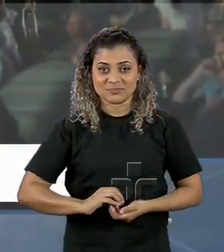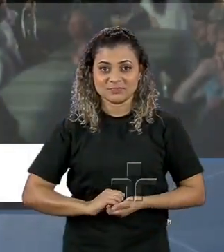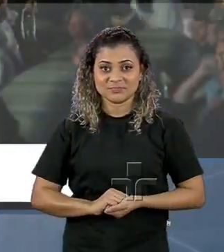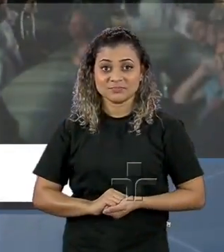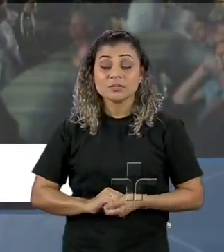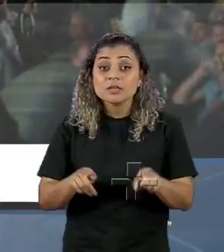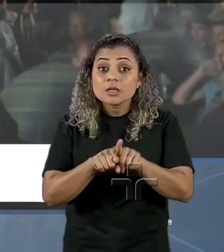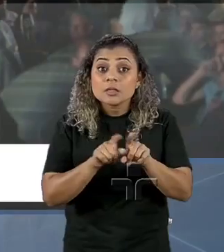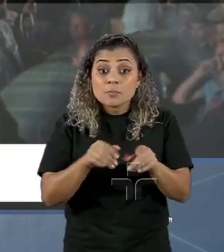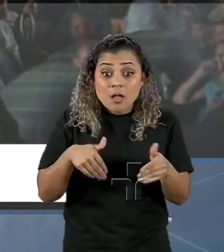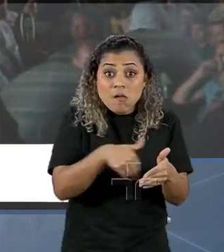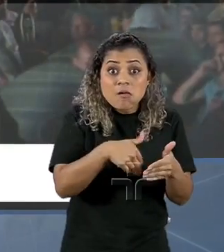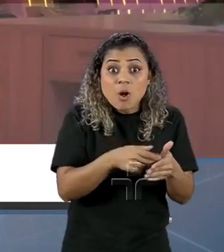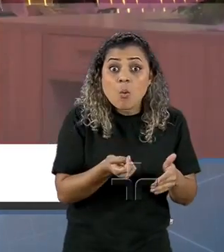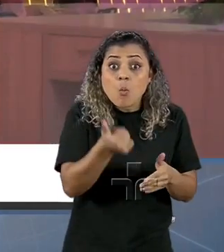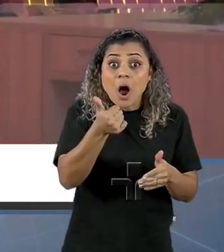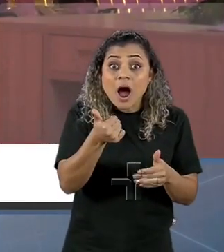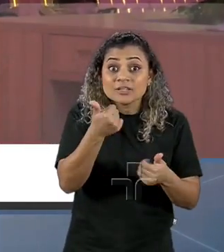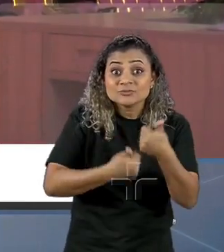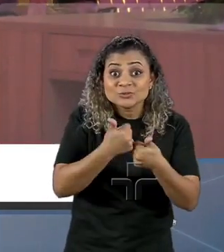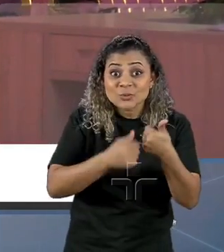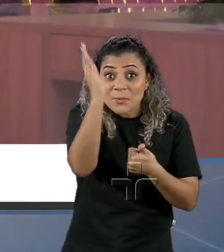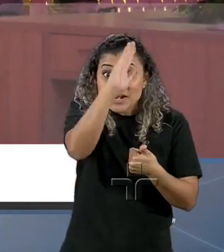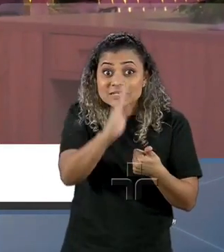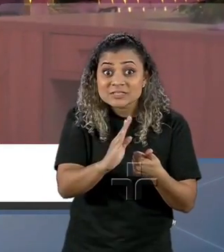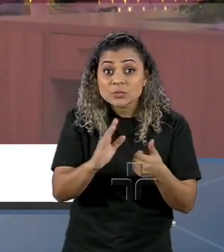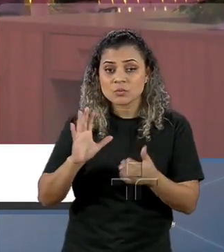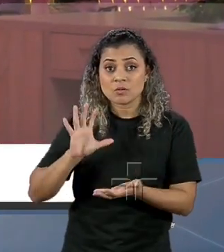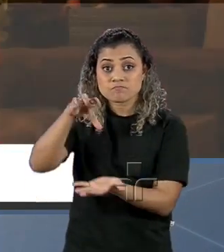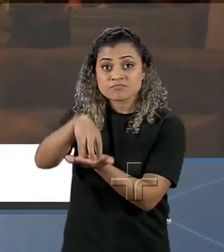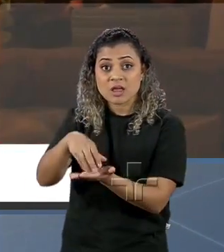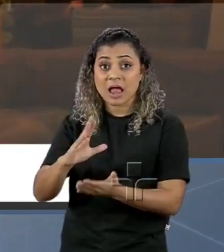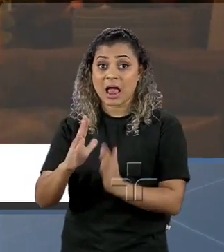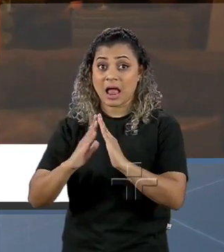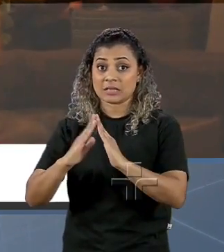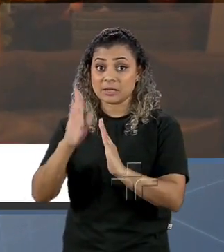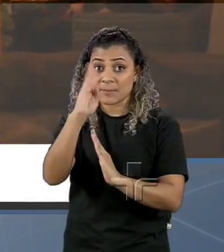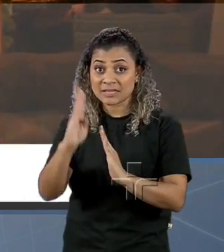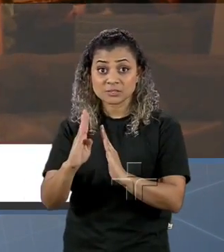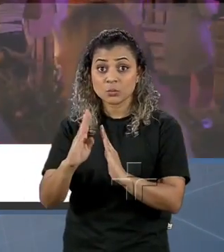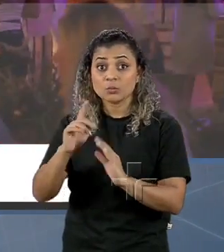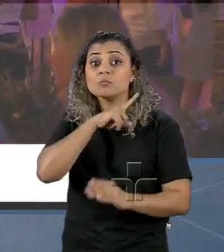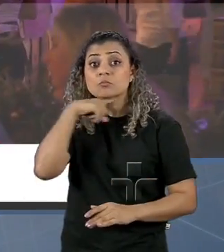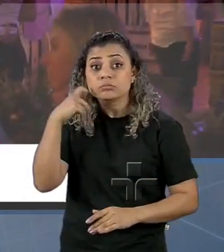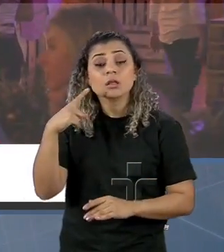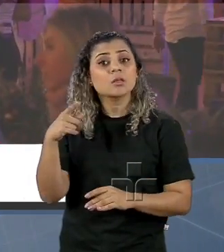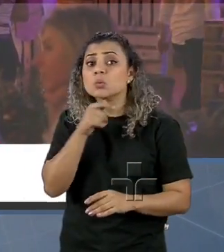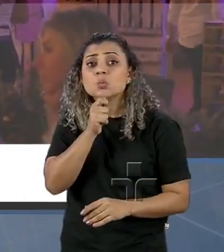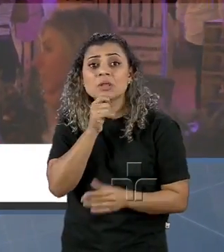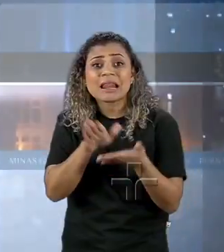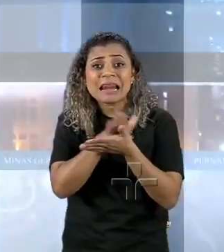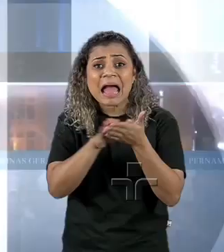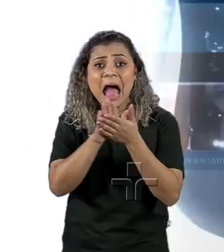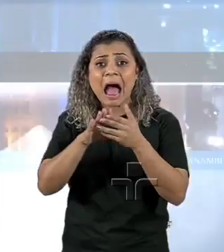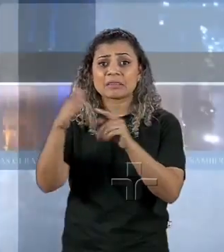E na véspera do jogo da seleção, Casa Brasil em Moscou não tem nenhuma referência